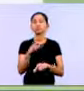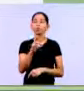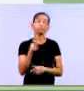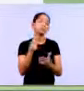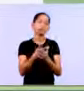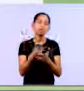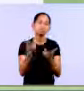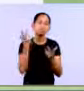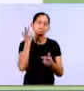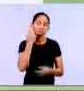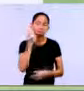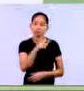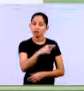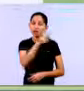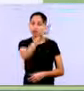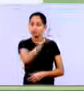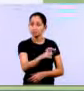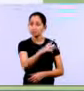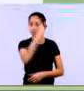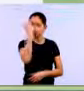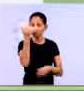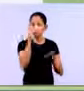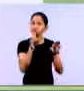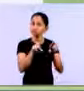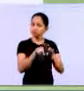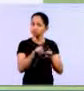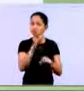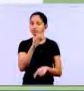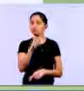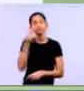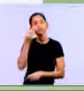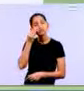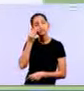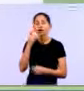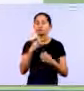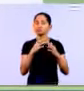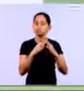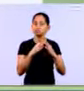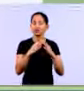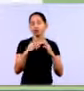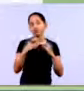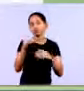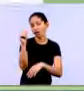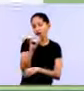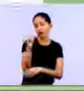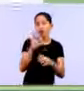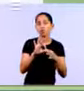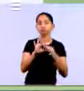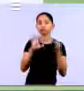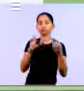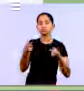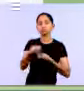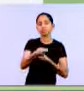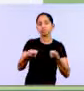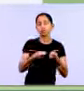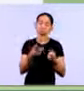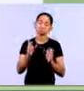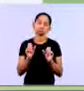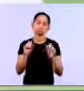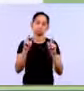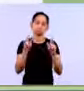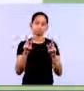quando o sujeito passivo coloca bens à disposição do sujeito ativo, que é o ente político,